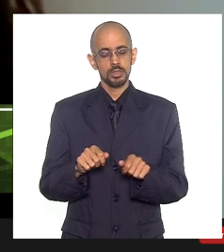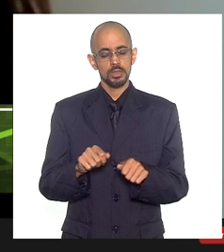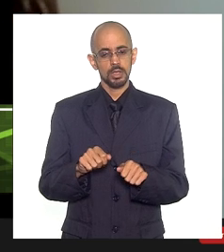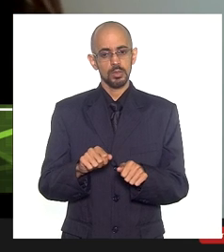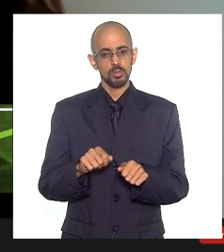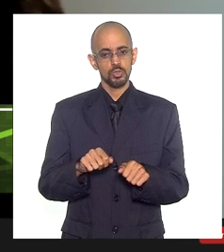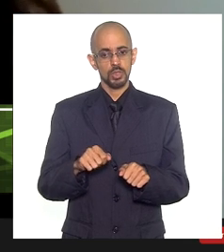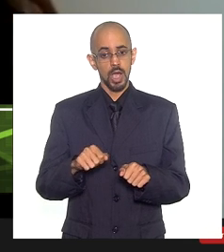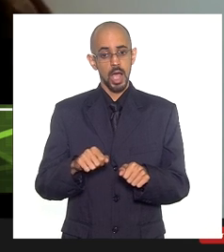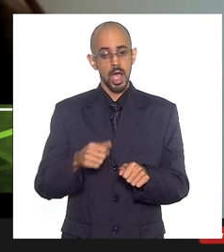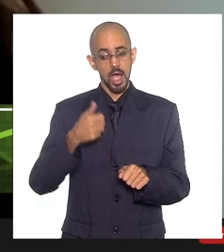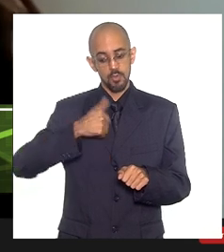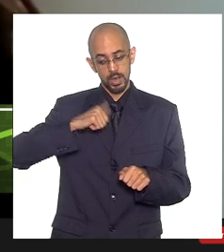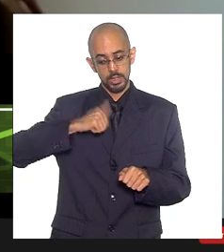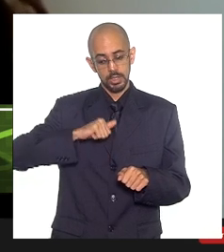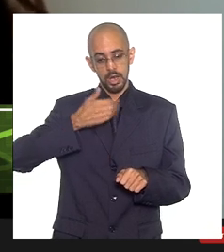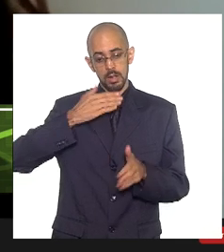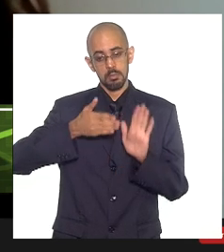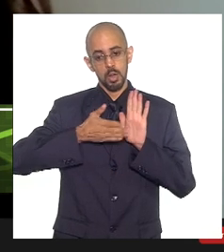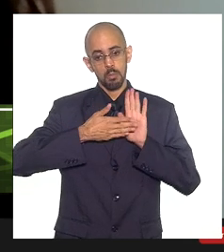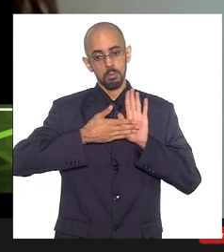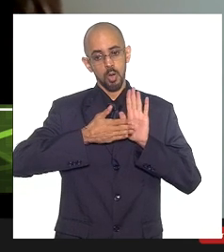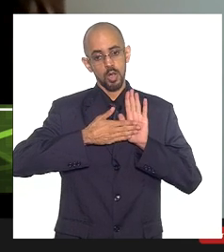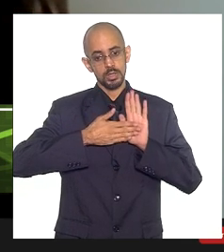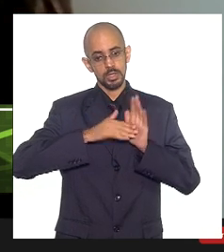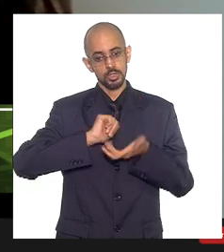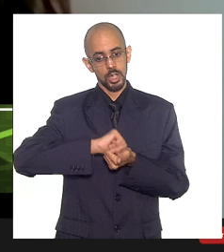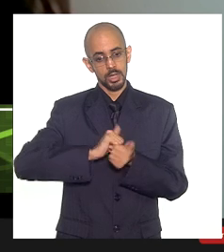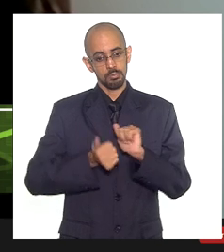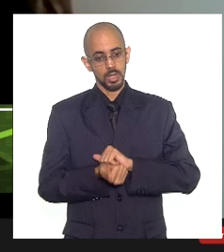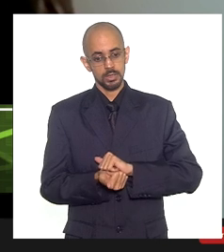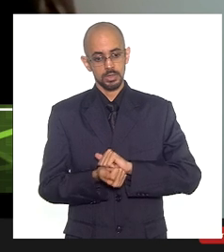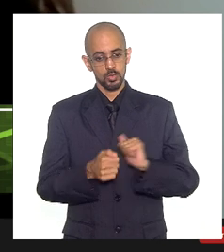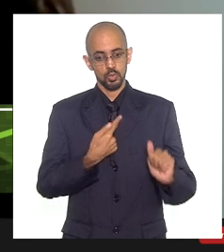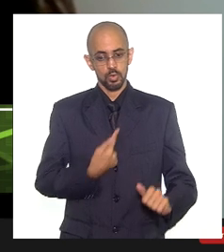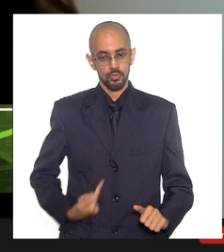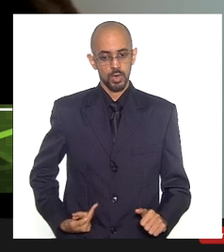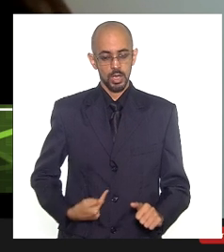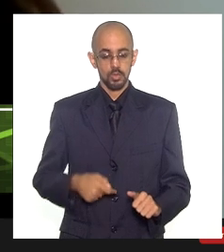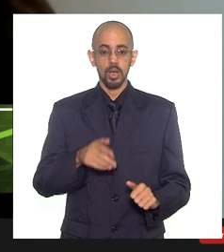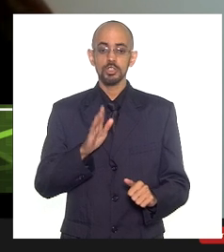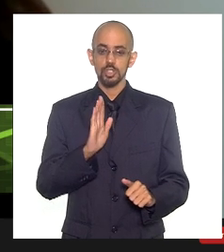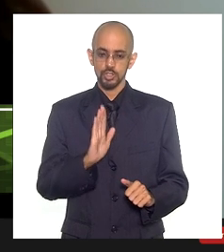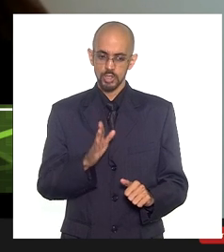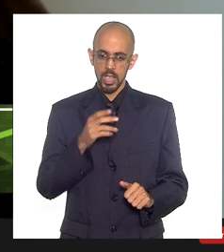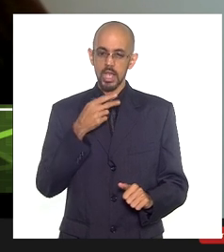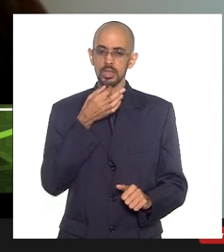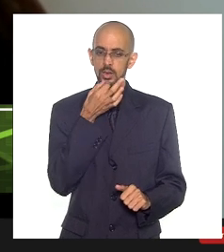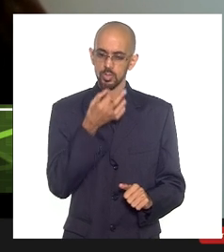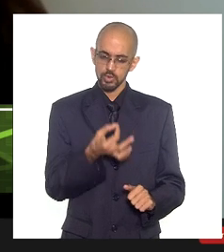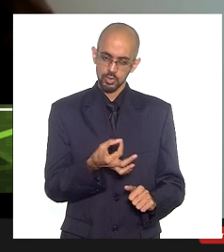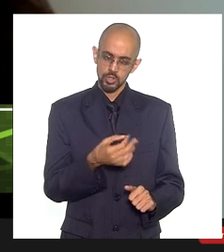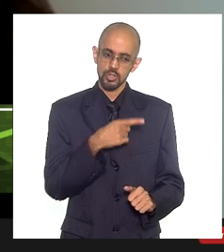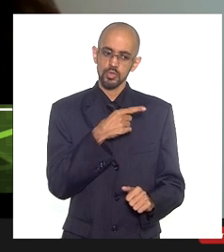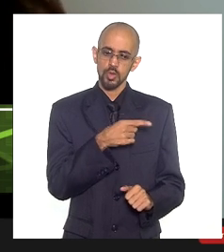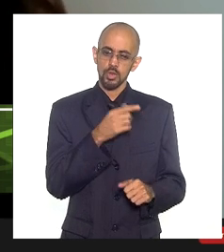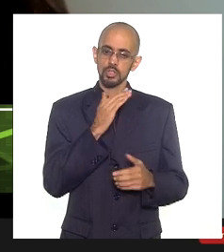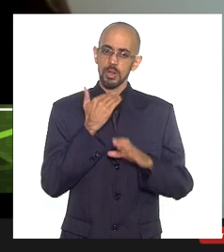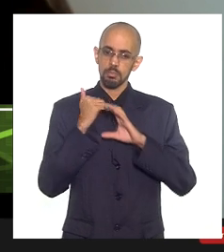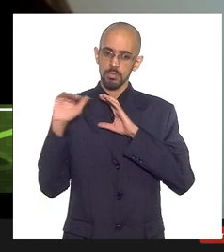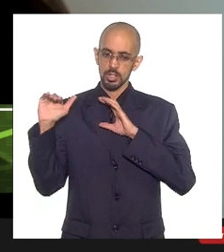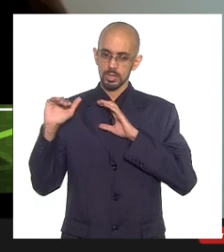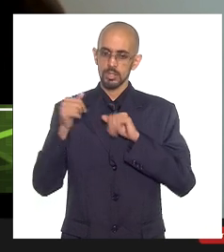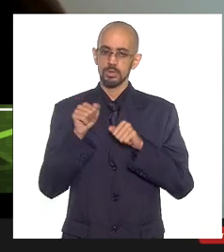do estado o tribunal já se manifestou sobre a primeira proposta apresentada foram feitas sugestões foram encaminhados